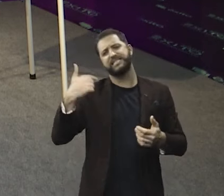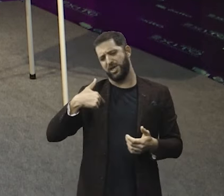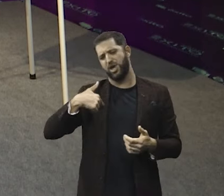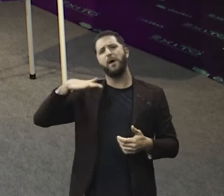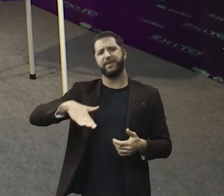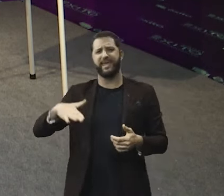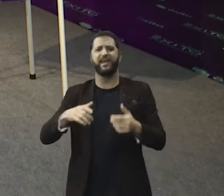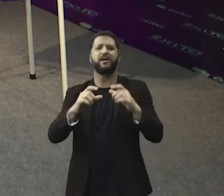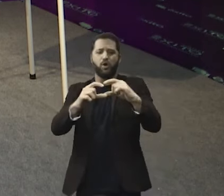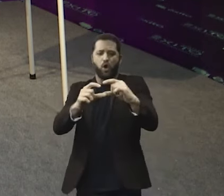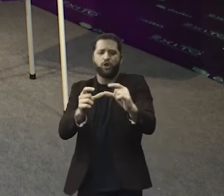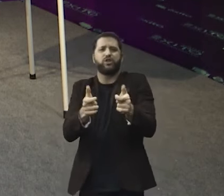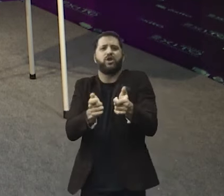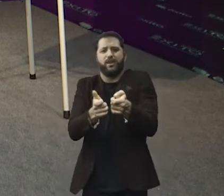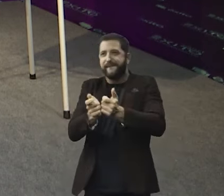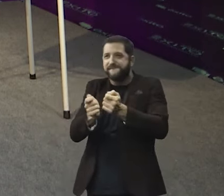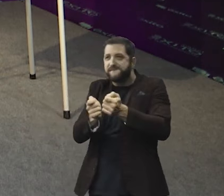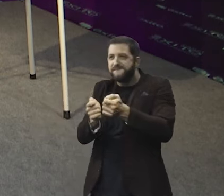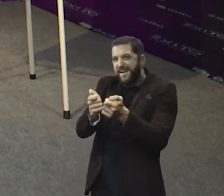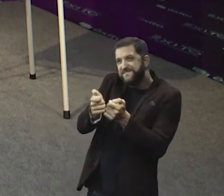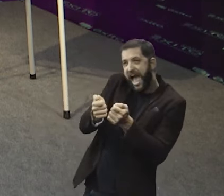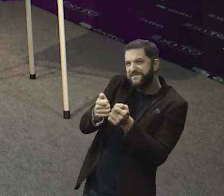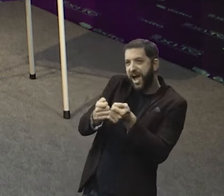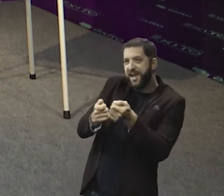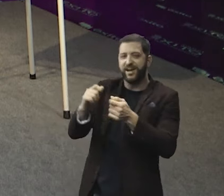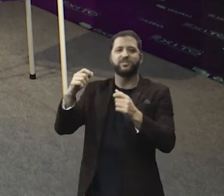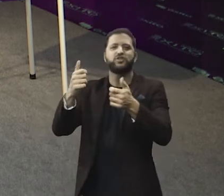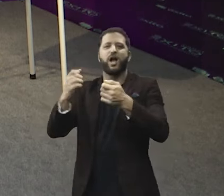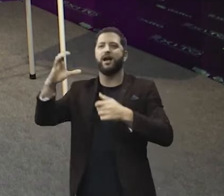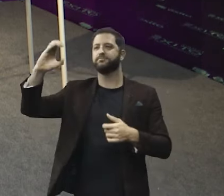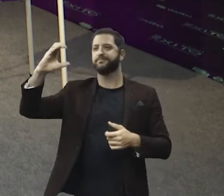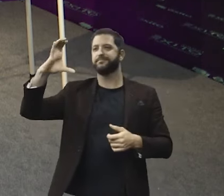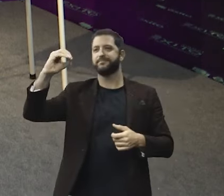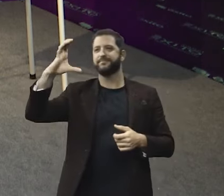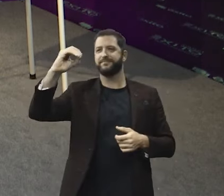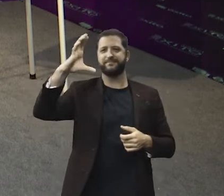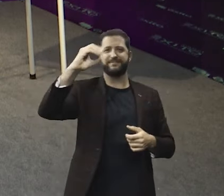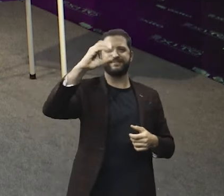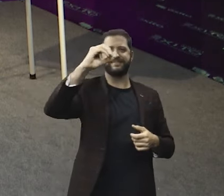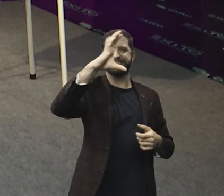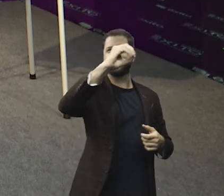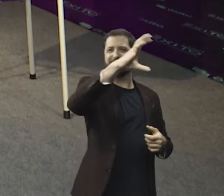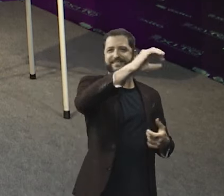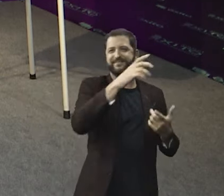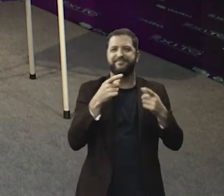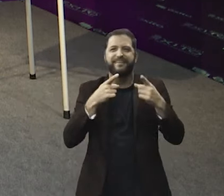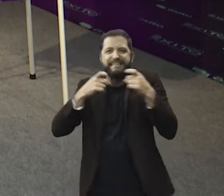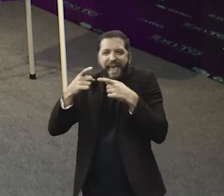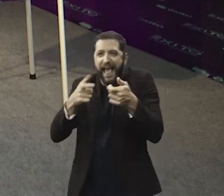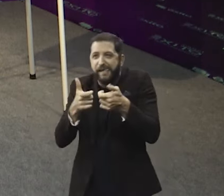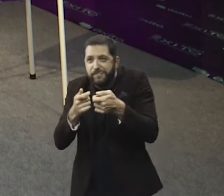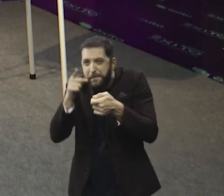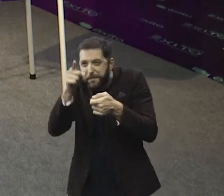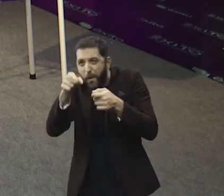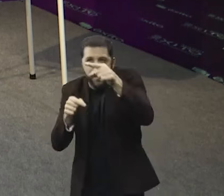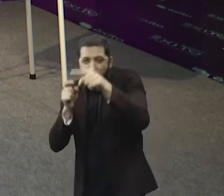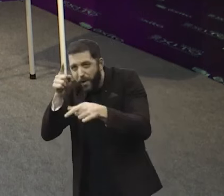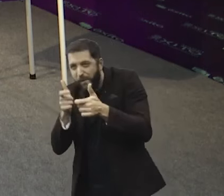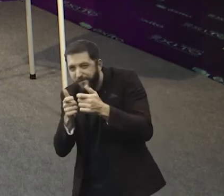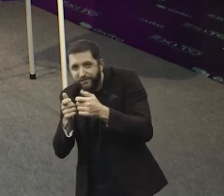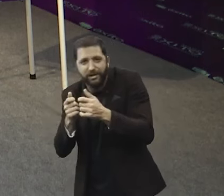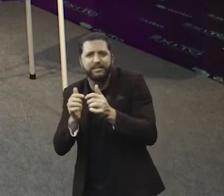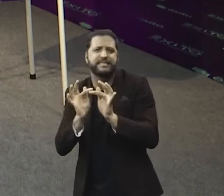eh e come come não sei qual é a sua época mas eu jogava ali uns de guerrinha não você vai tá dentro do jogo gente isso